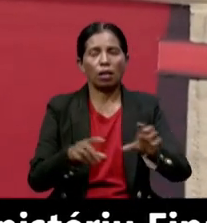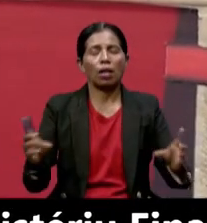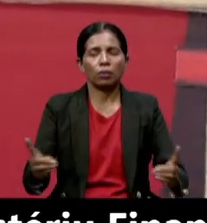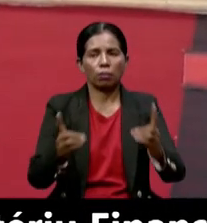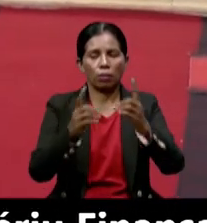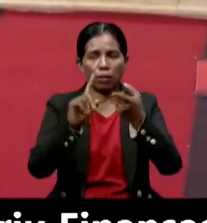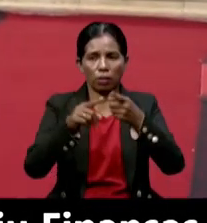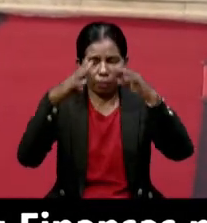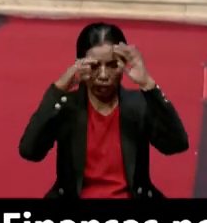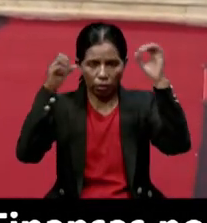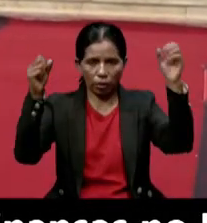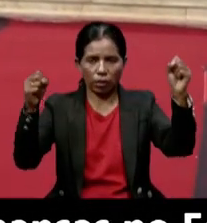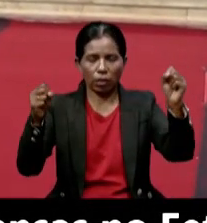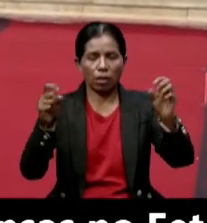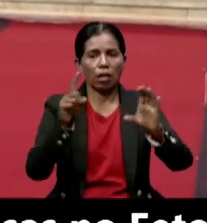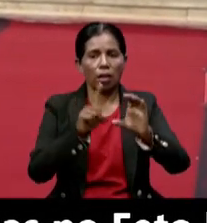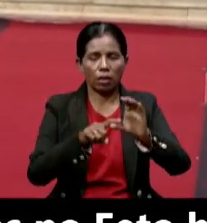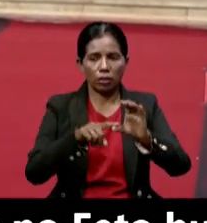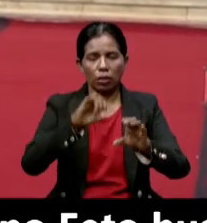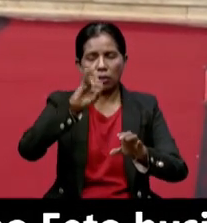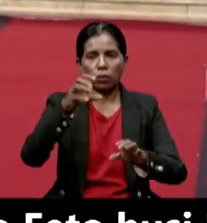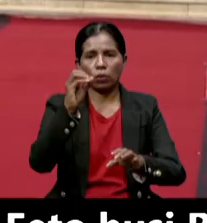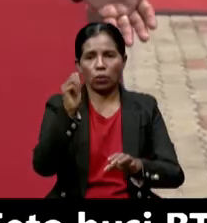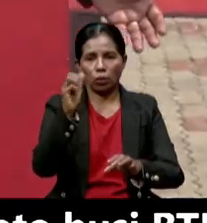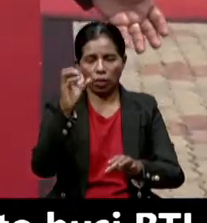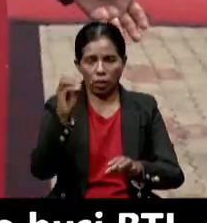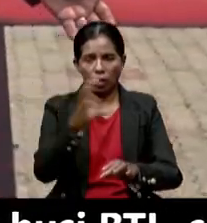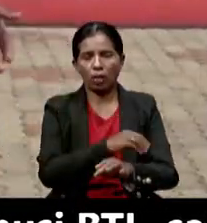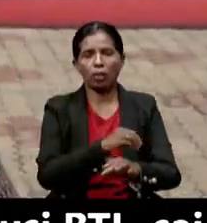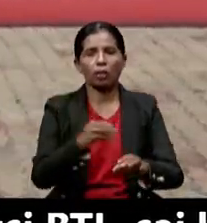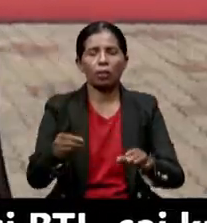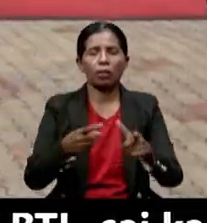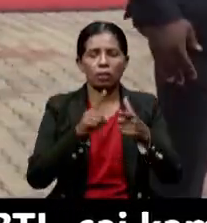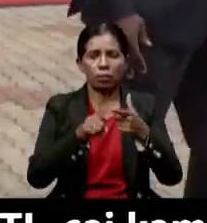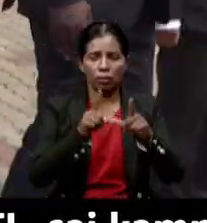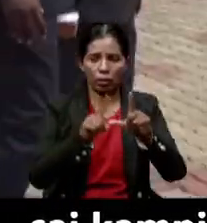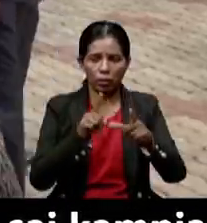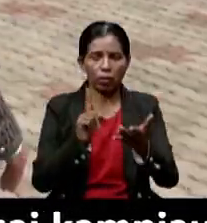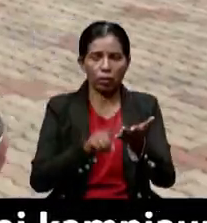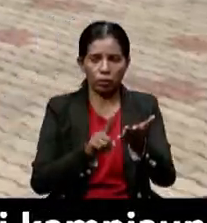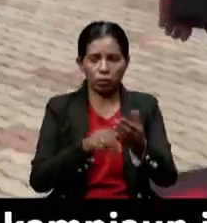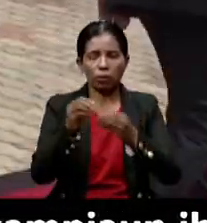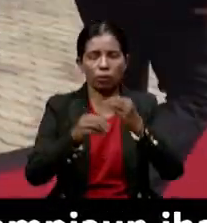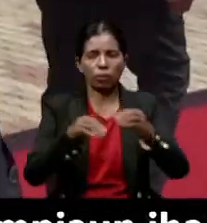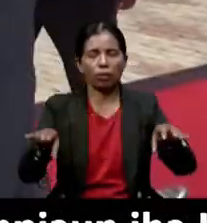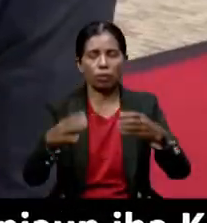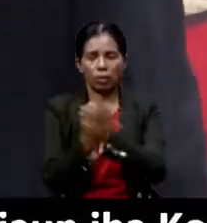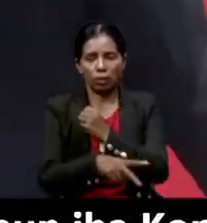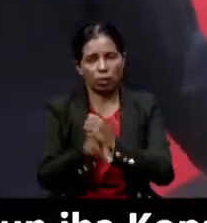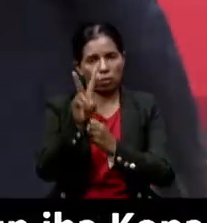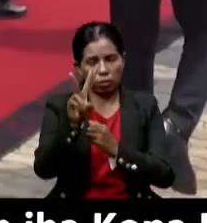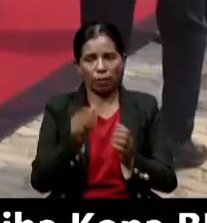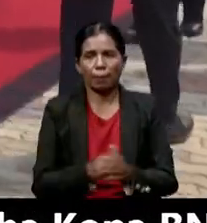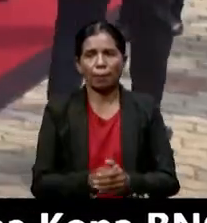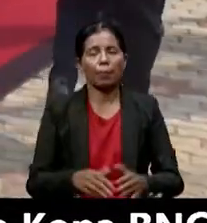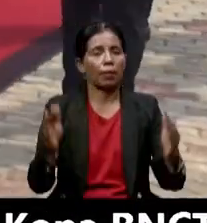homólogo, presidente da República, Angola, João Manuel Gonçalves Lourenço, onde discute com a relação bilateral entre RERUA. E